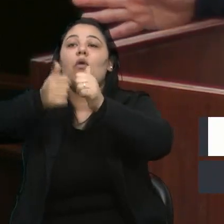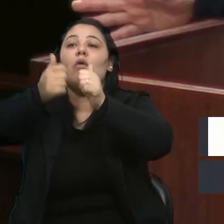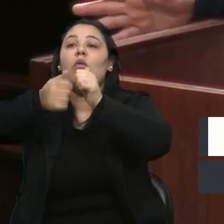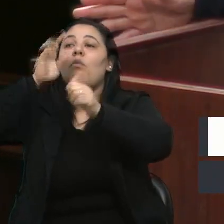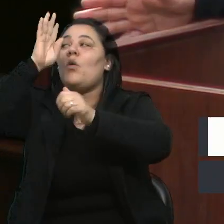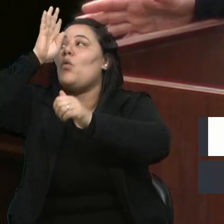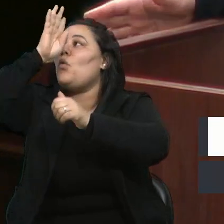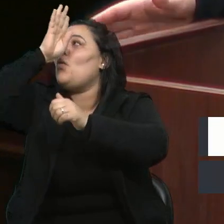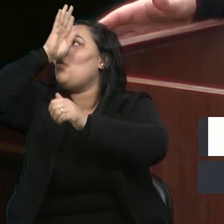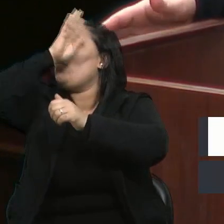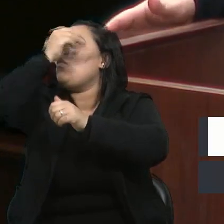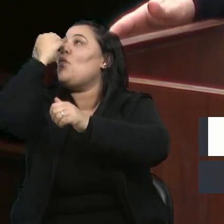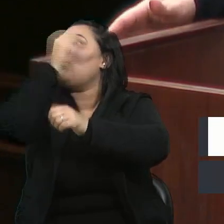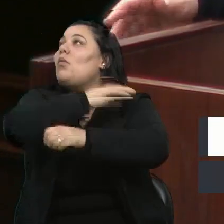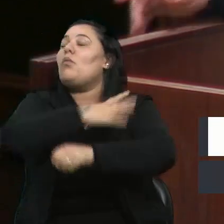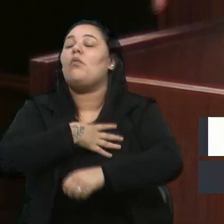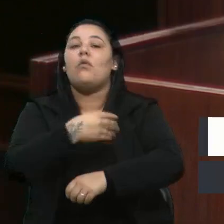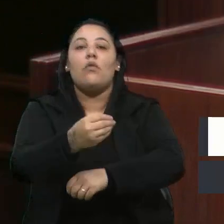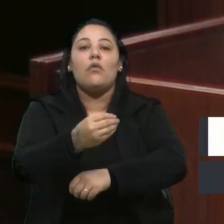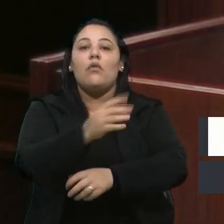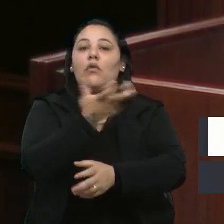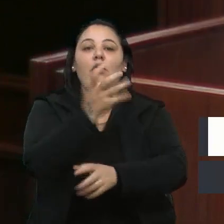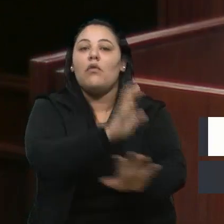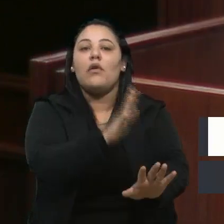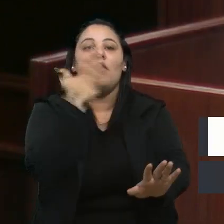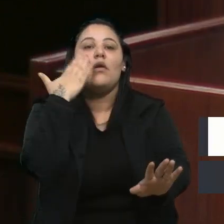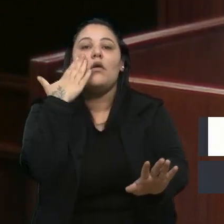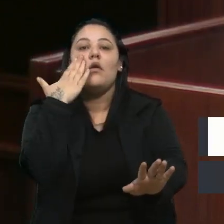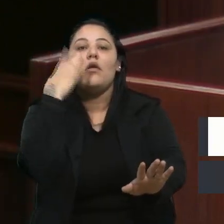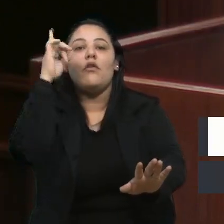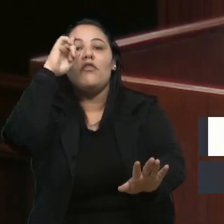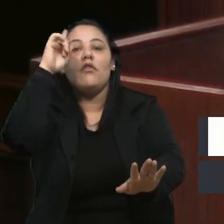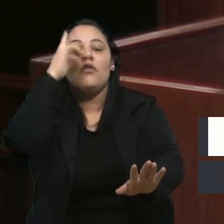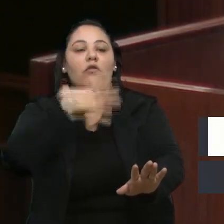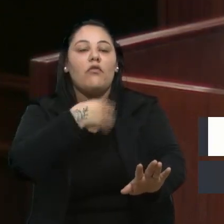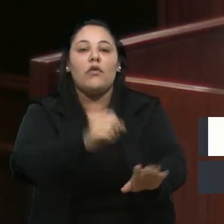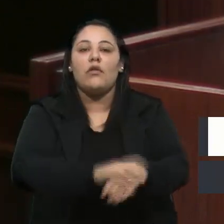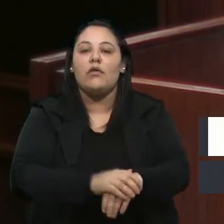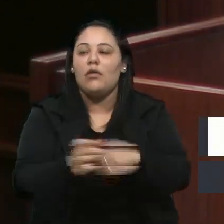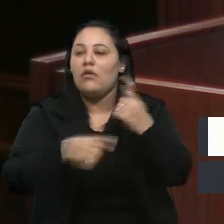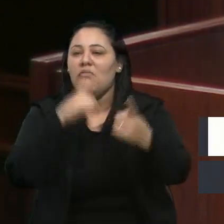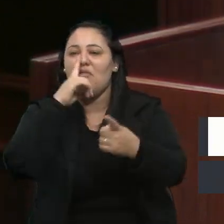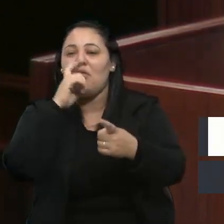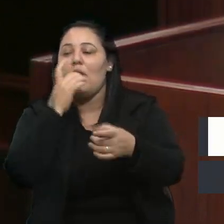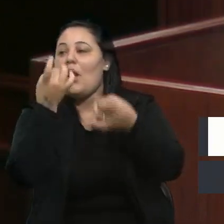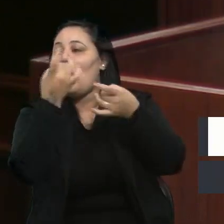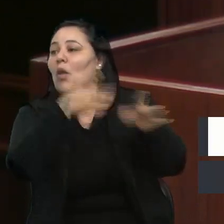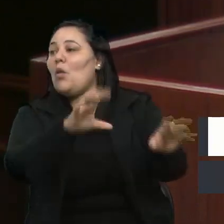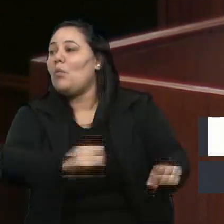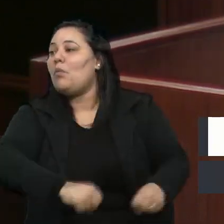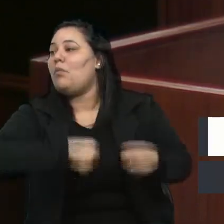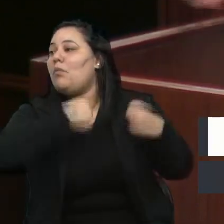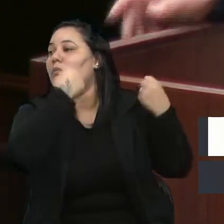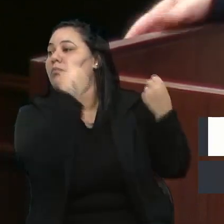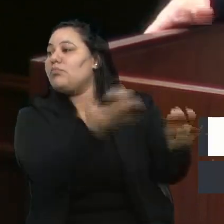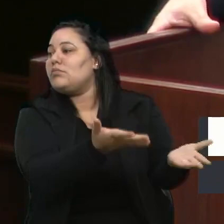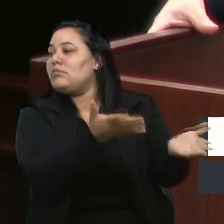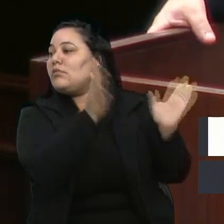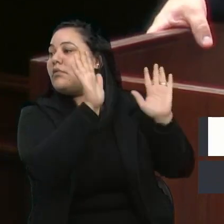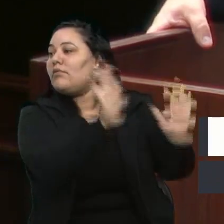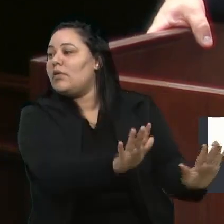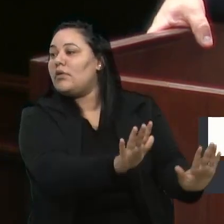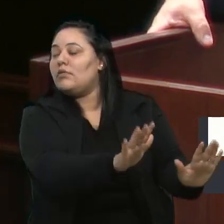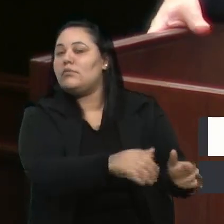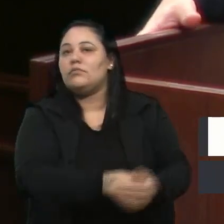cotidiano do seu filho. Muitos pais entregam a criança, jogam as crianças, né? Entregam, fiquem. Às 7 da